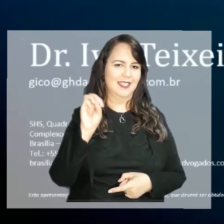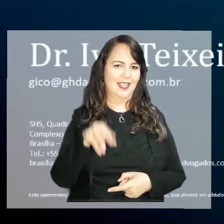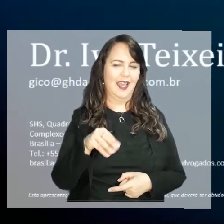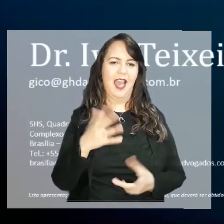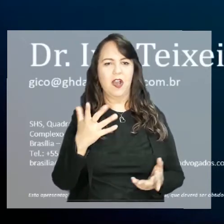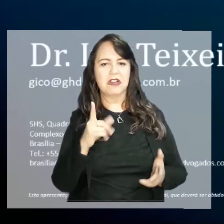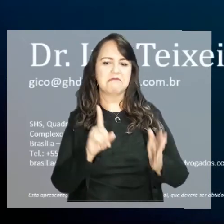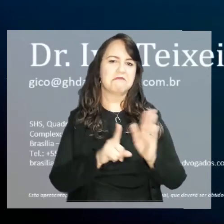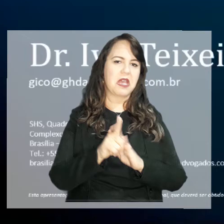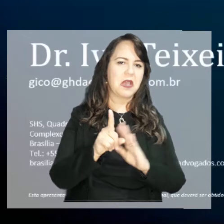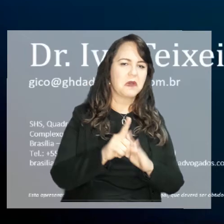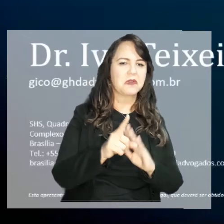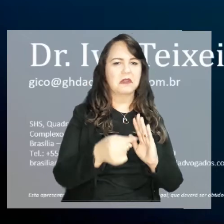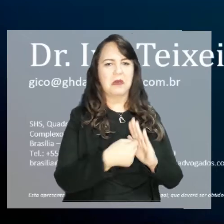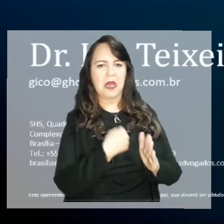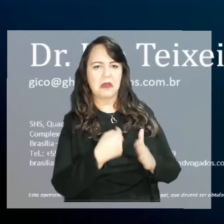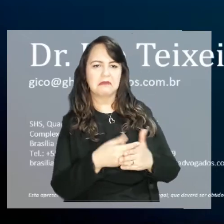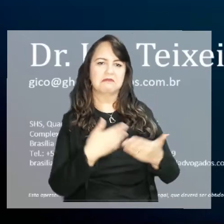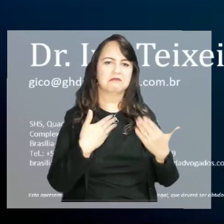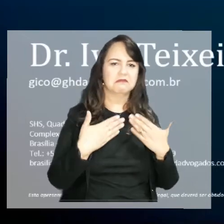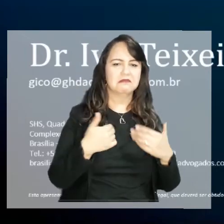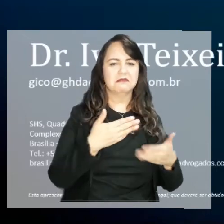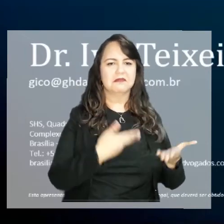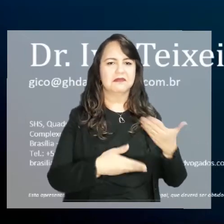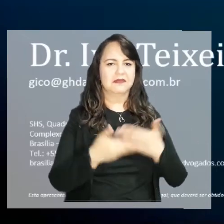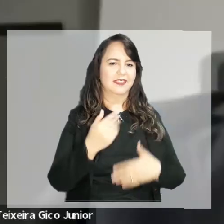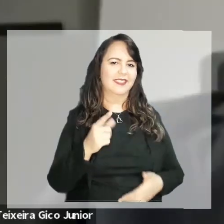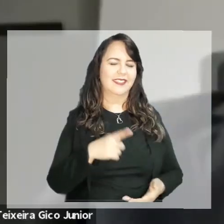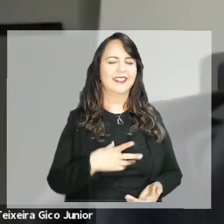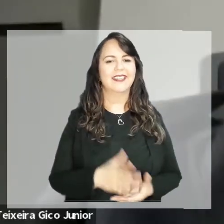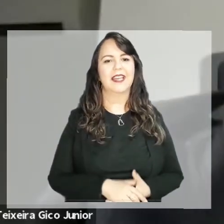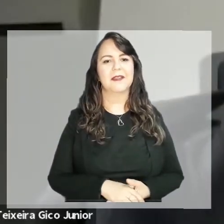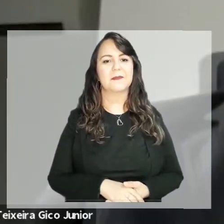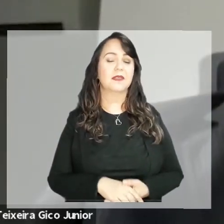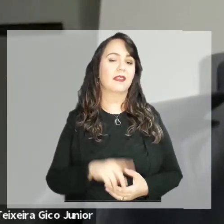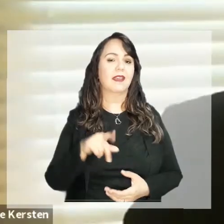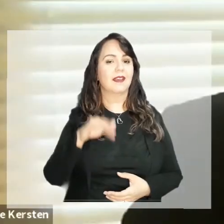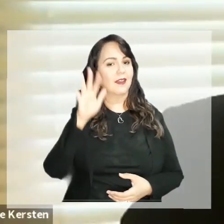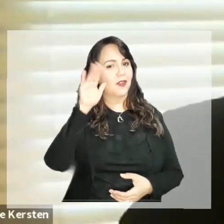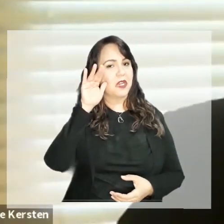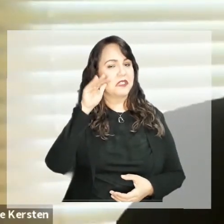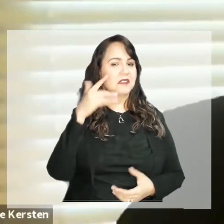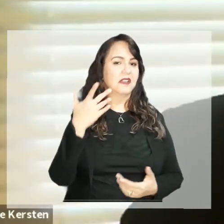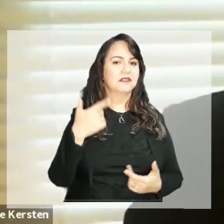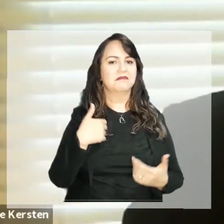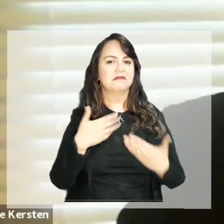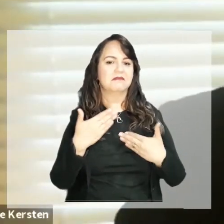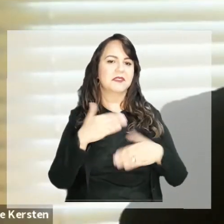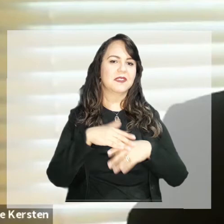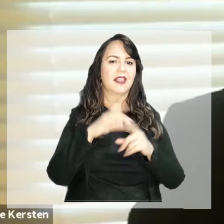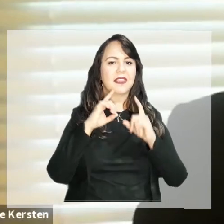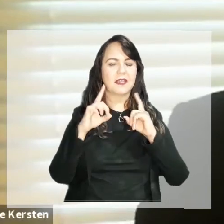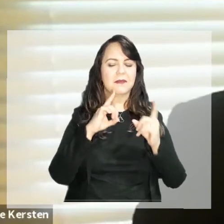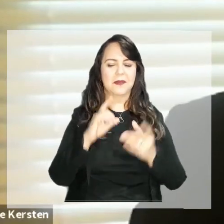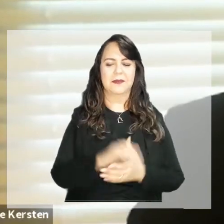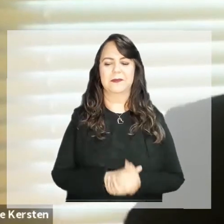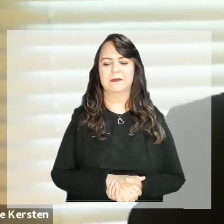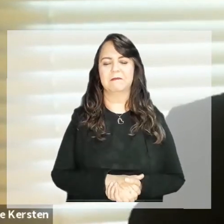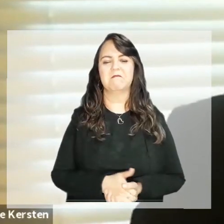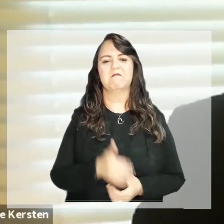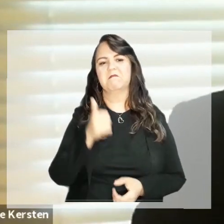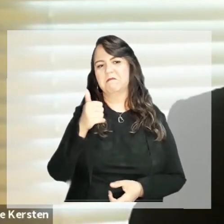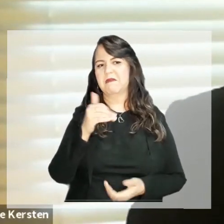gerei pelo menos alguma curiosidade para a gente debater. Doutor Ivo, parabéns pela sua exposição, estão